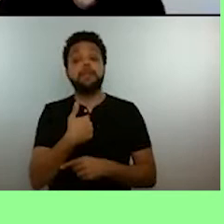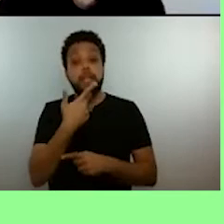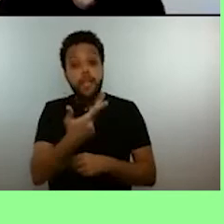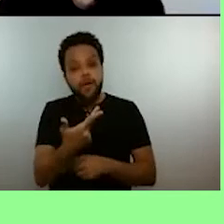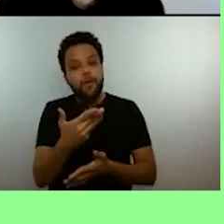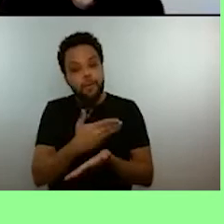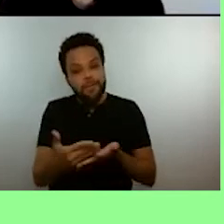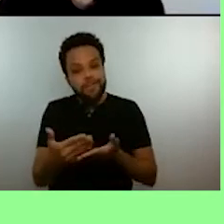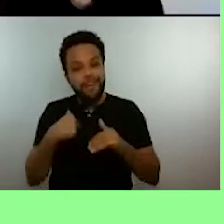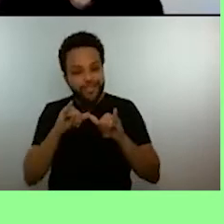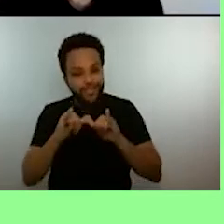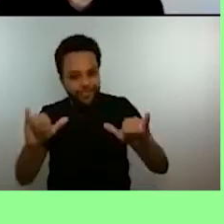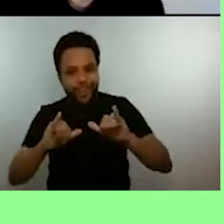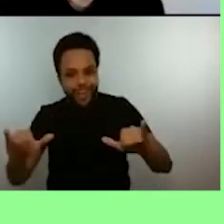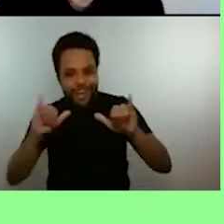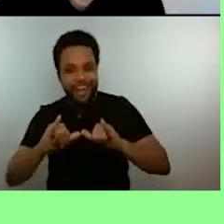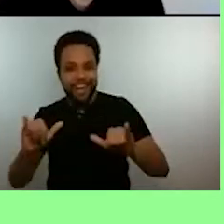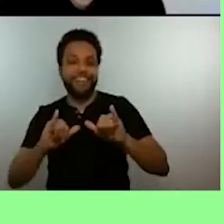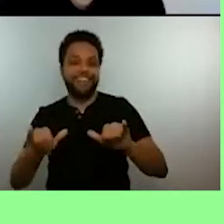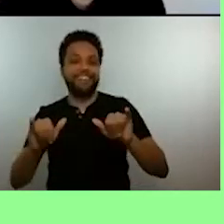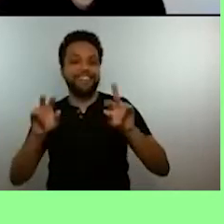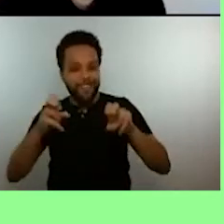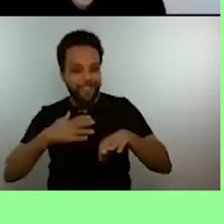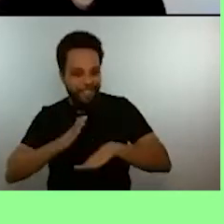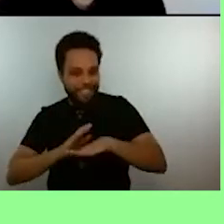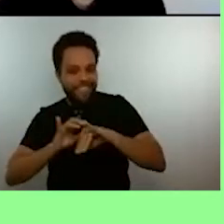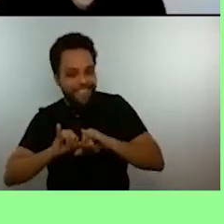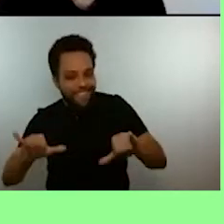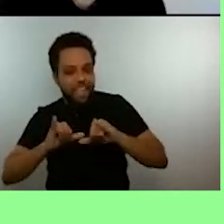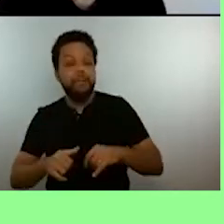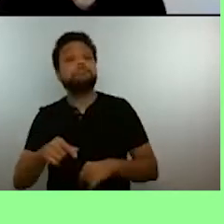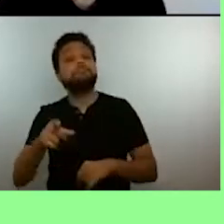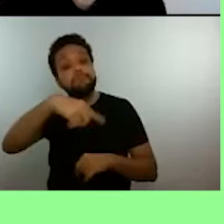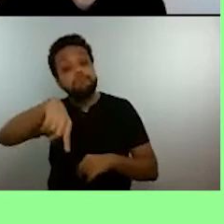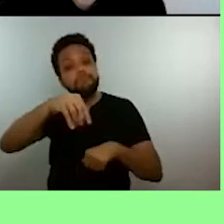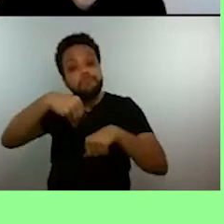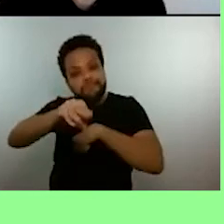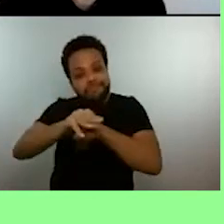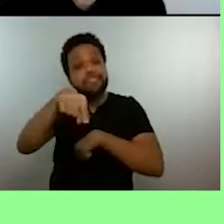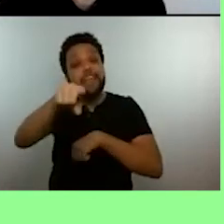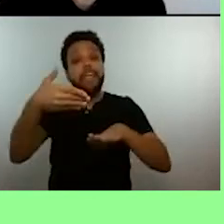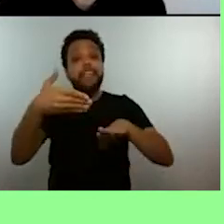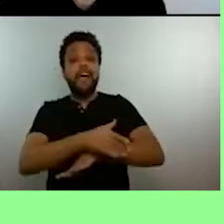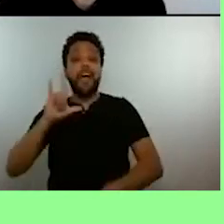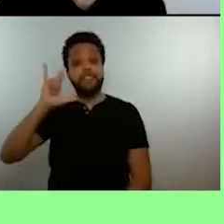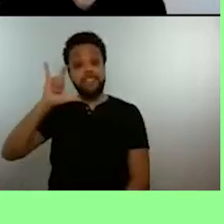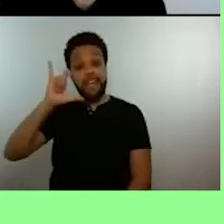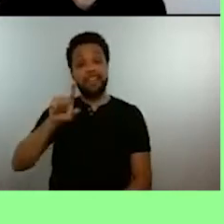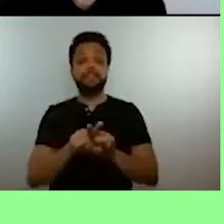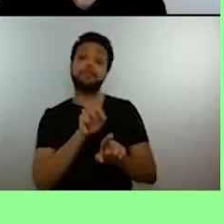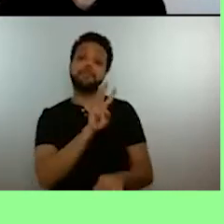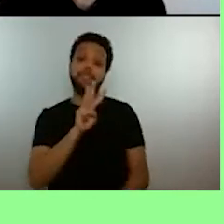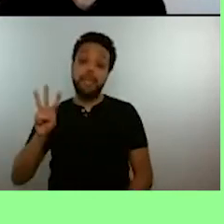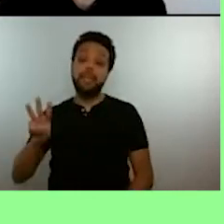fiz super. Mas conheça o Instagram, o site, entrem com a gente,